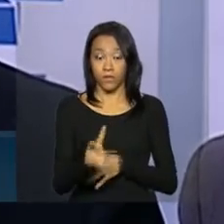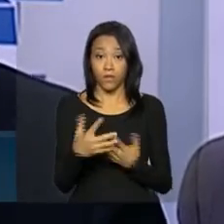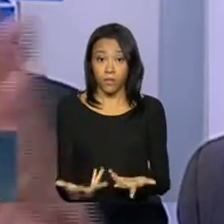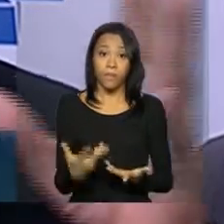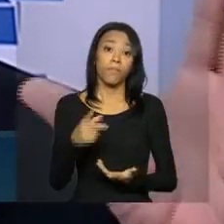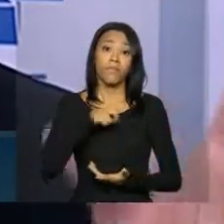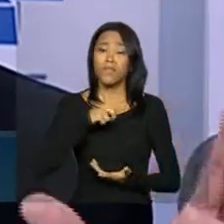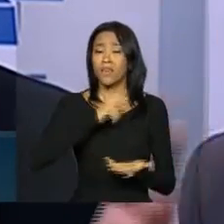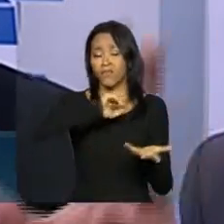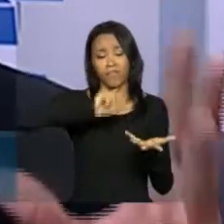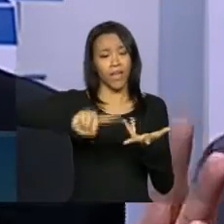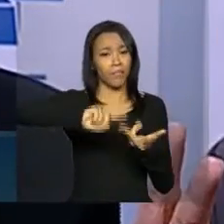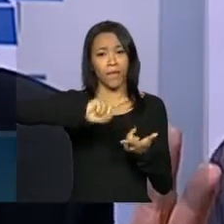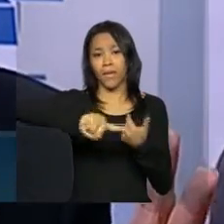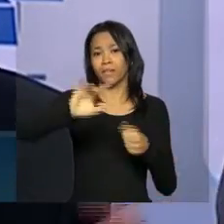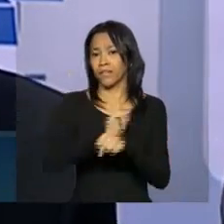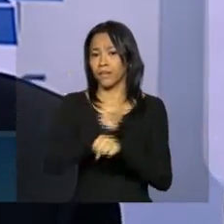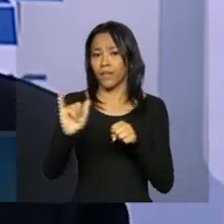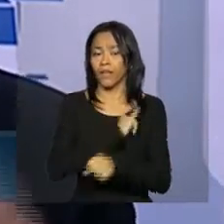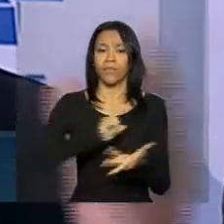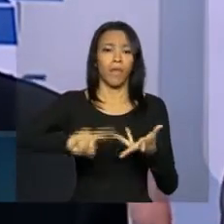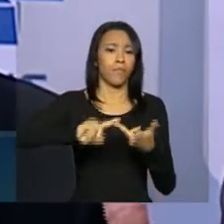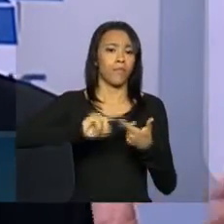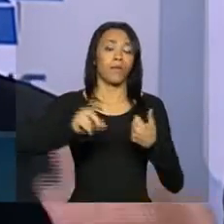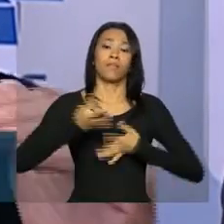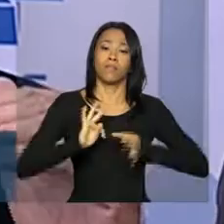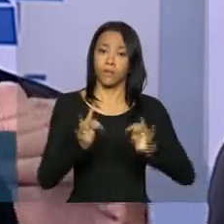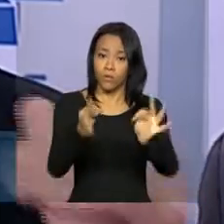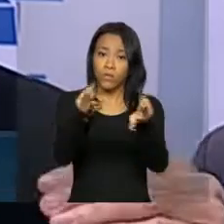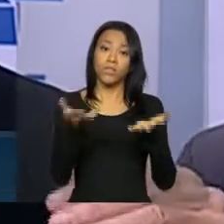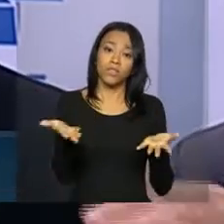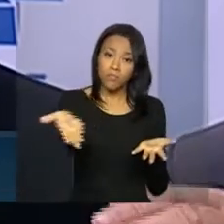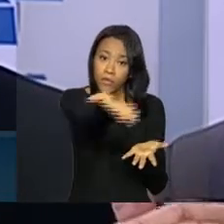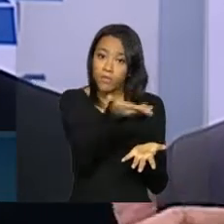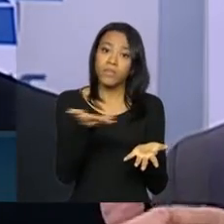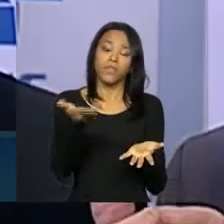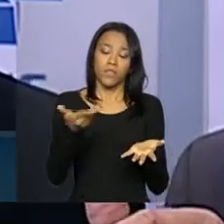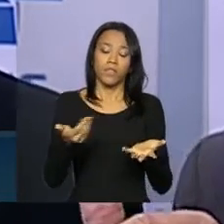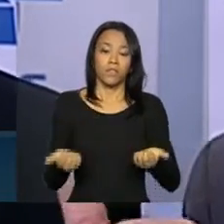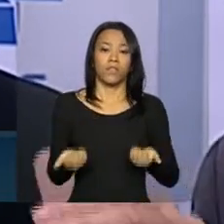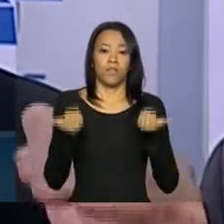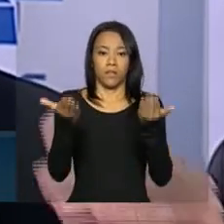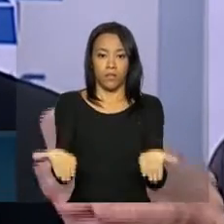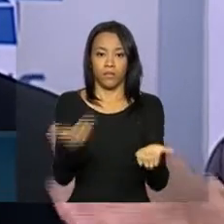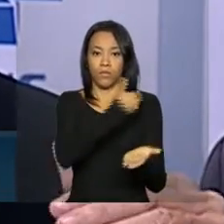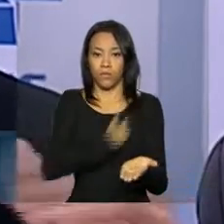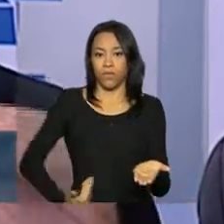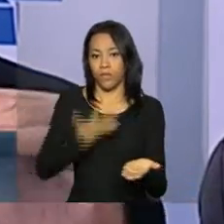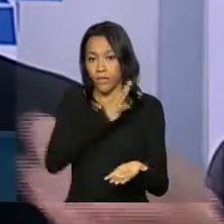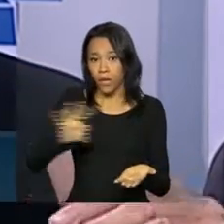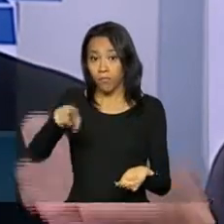tem todos os meios e todas as tecnologias e todas as facilidades promovidas pelo governo federal para que a